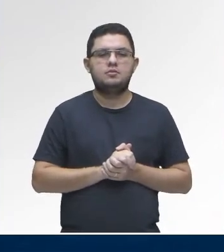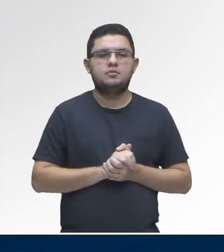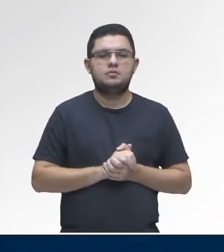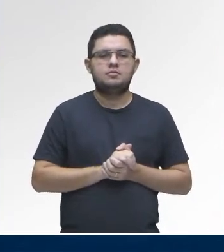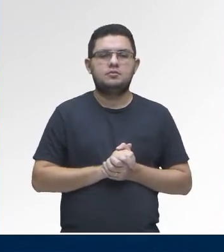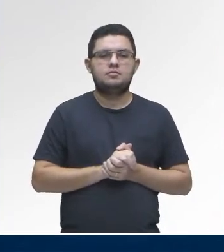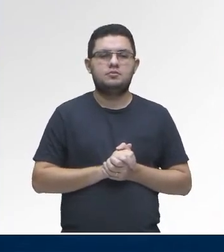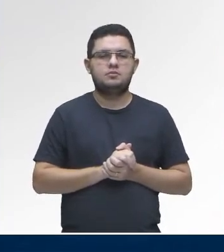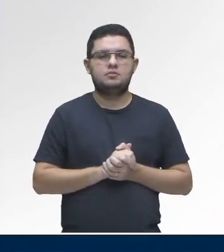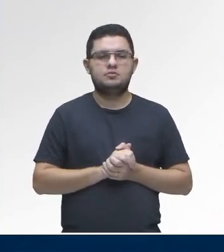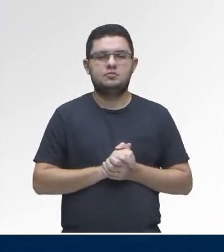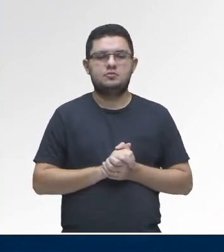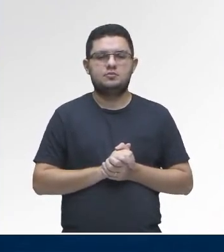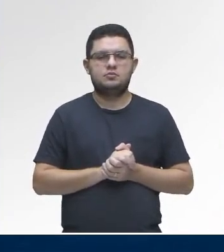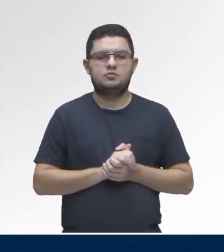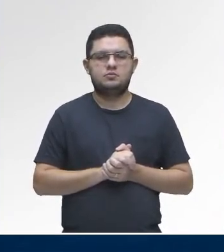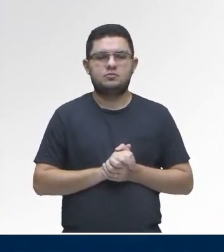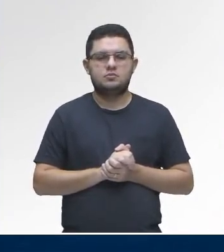de igualdade